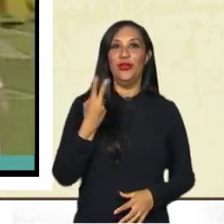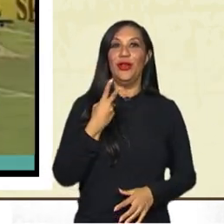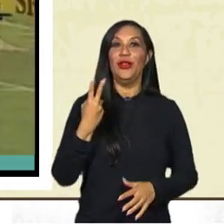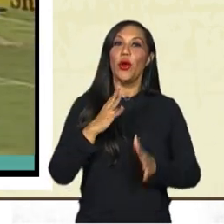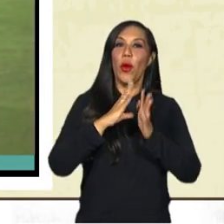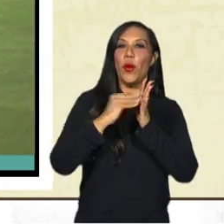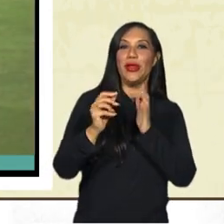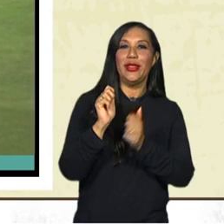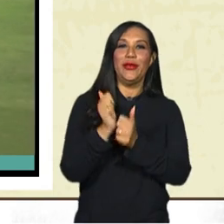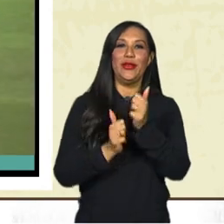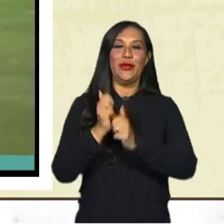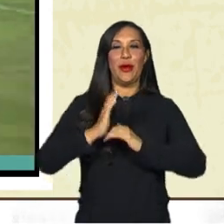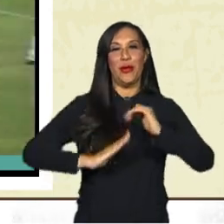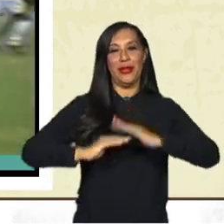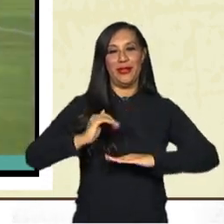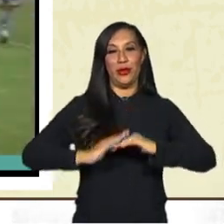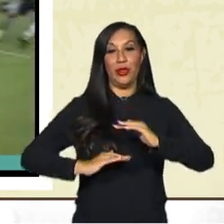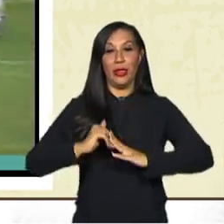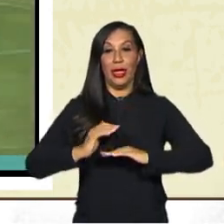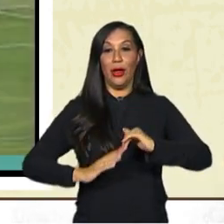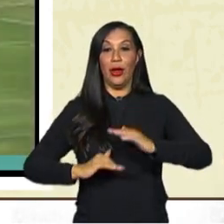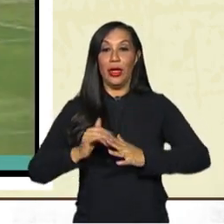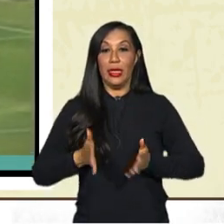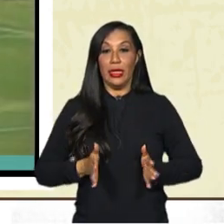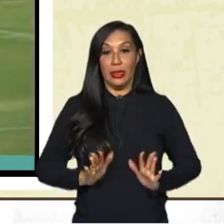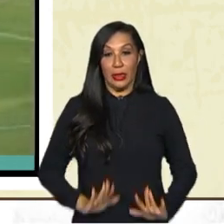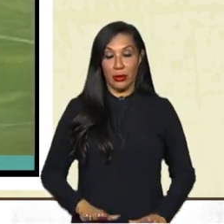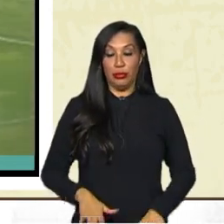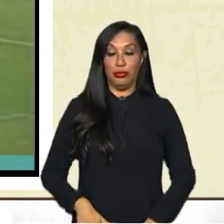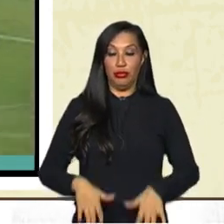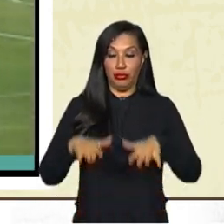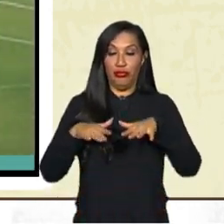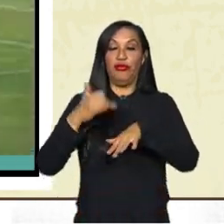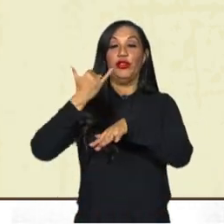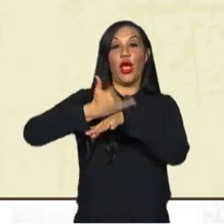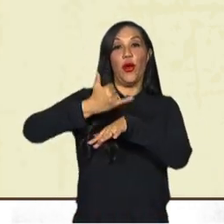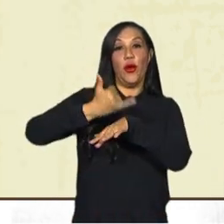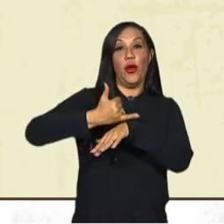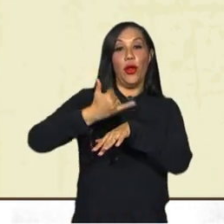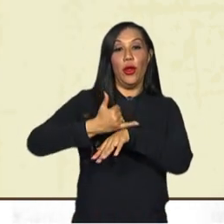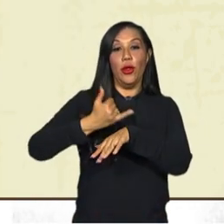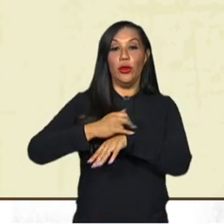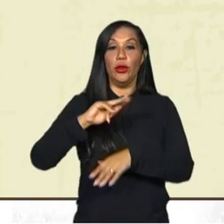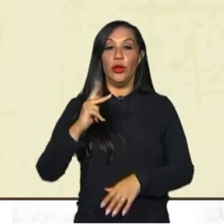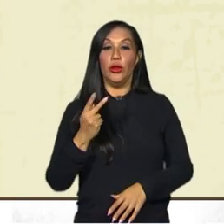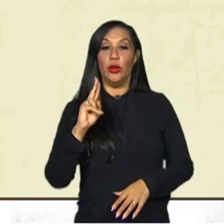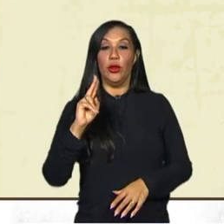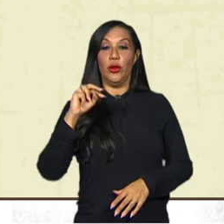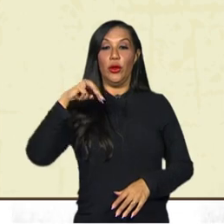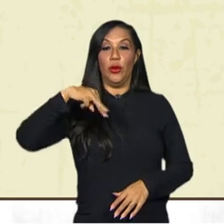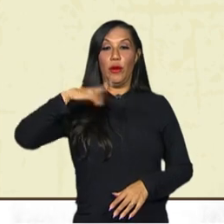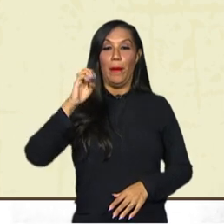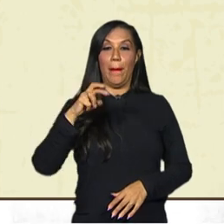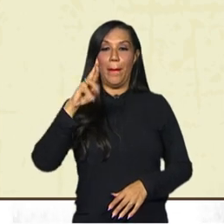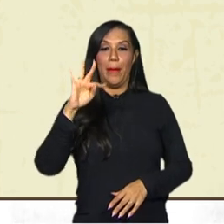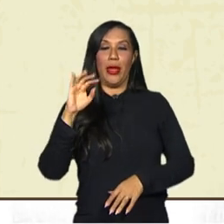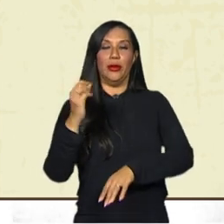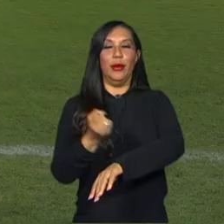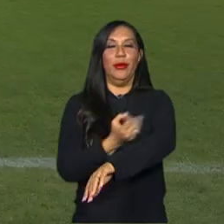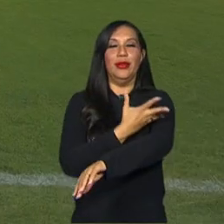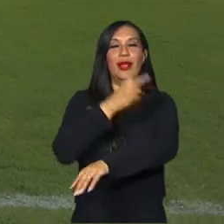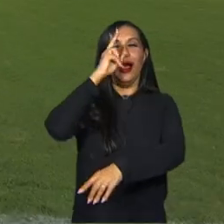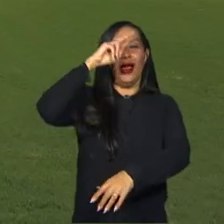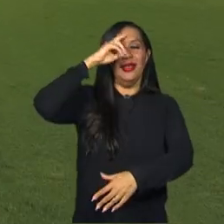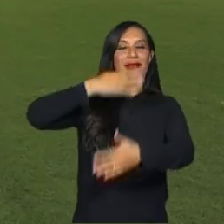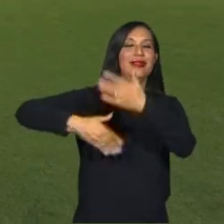do futebol profissional. Nascido e criado em Volta Redonda, Humberto se emociona ao relembrar tudo o